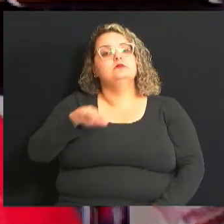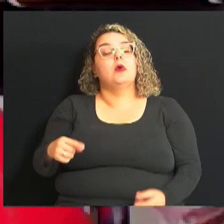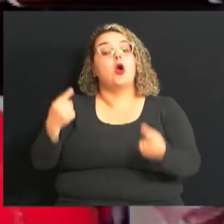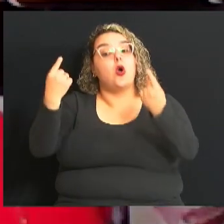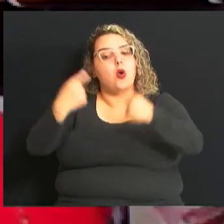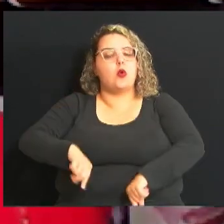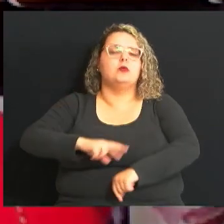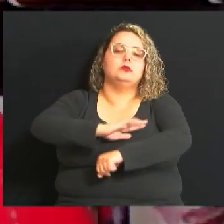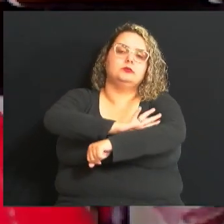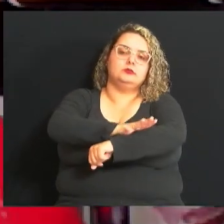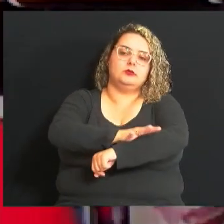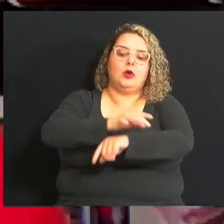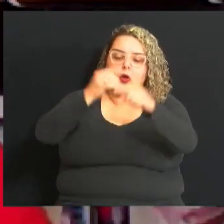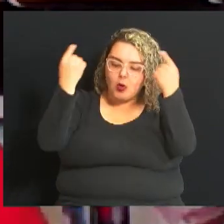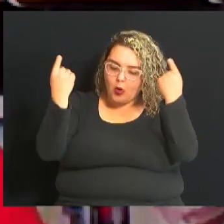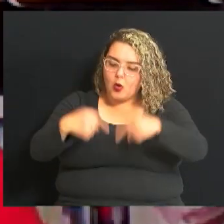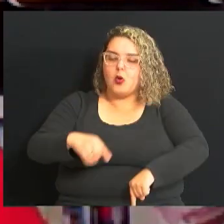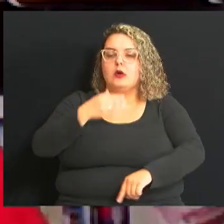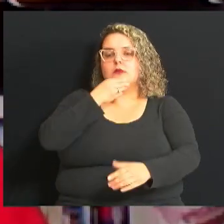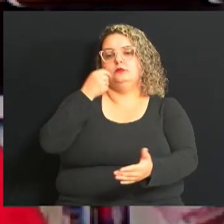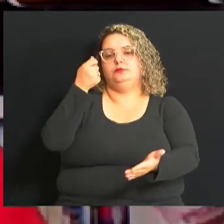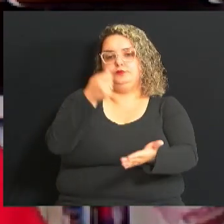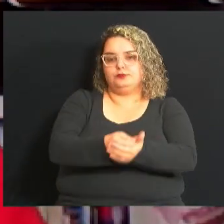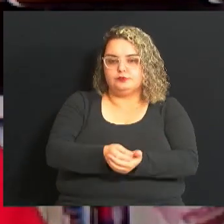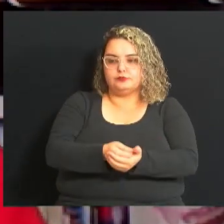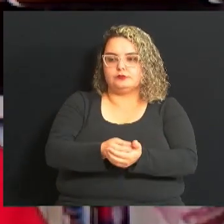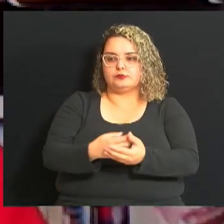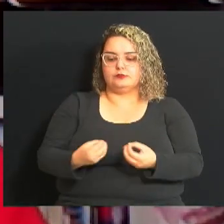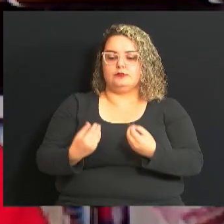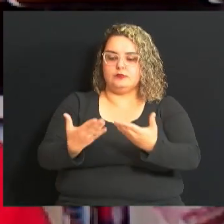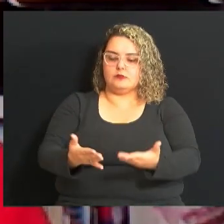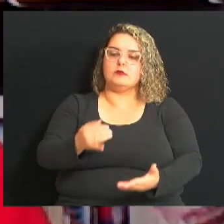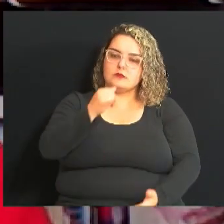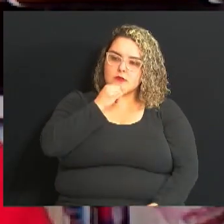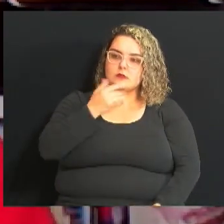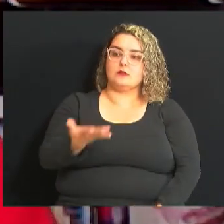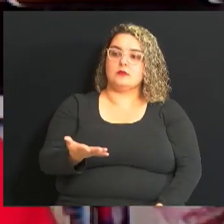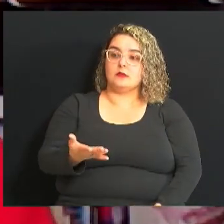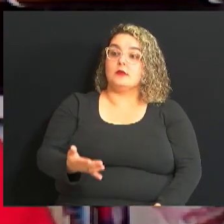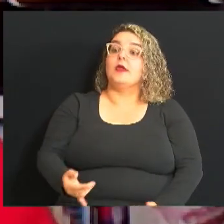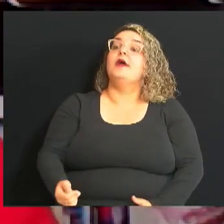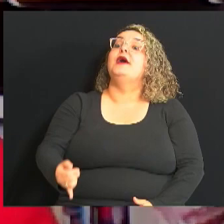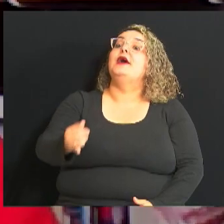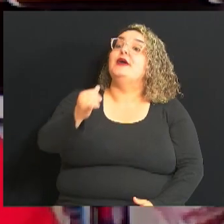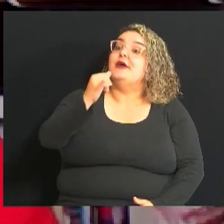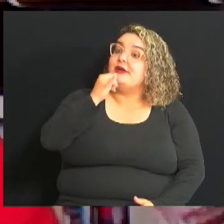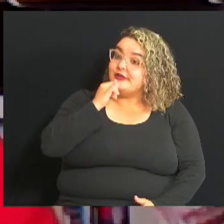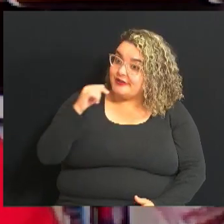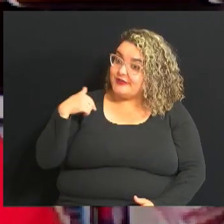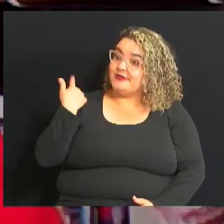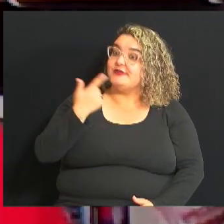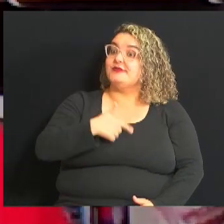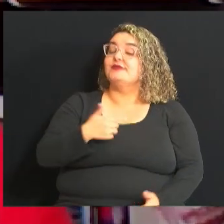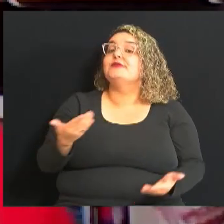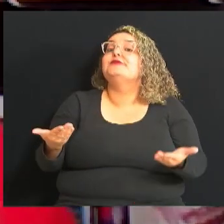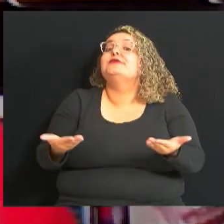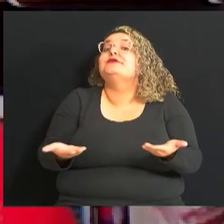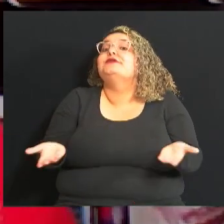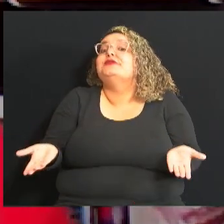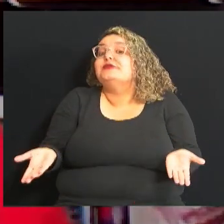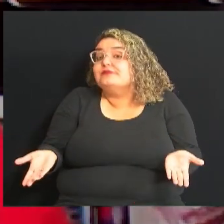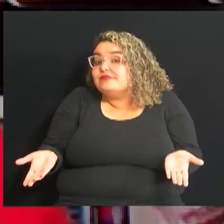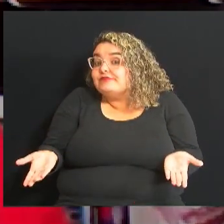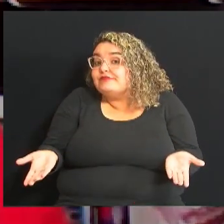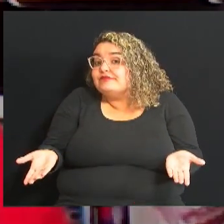antirracistas, antimachistas e dar o exemplo. Que exemplo nós somos hoje? Vamos fazer a